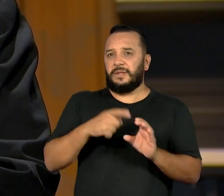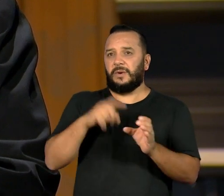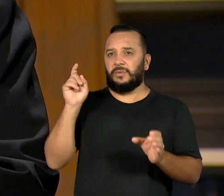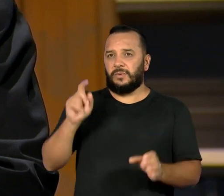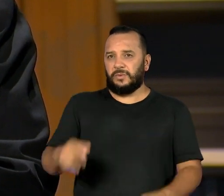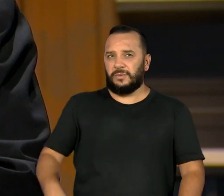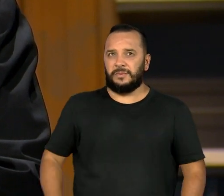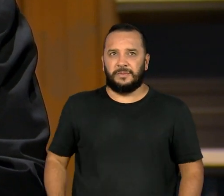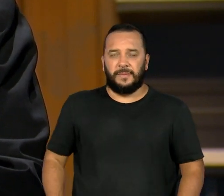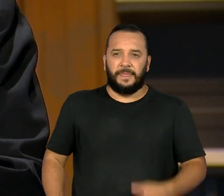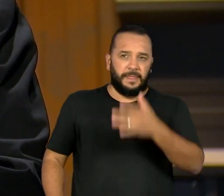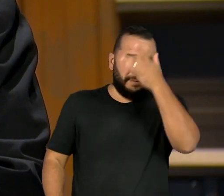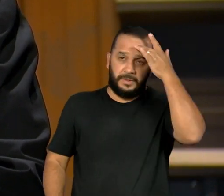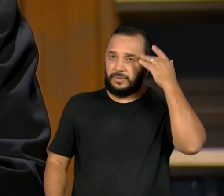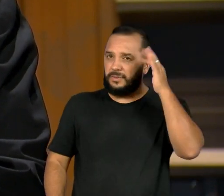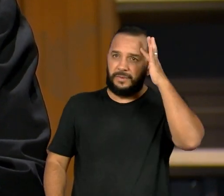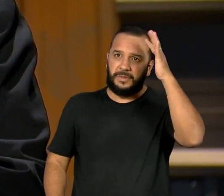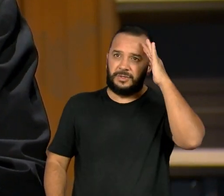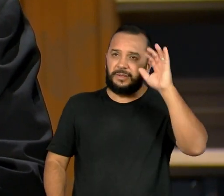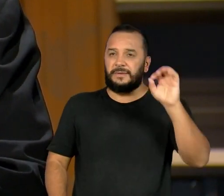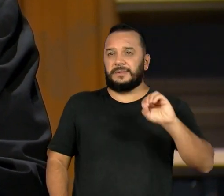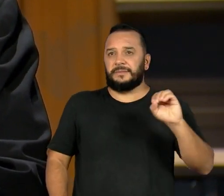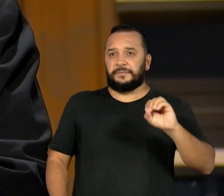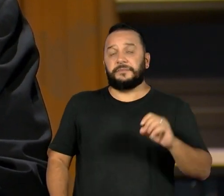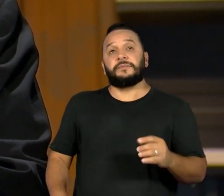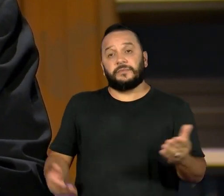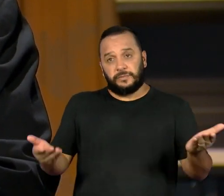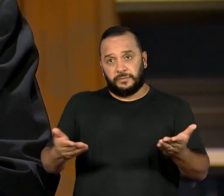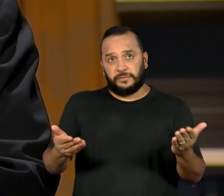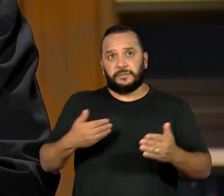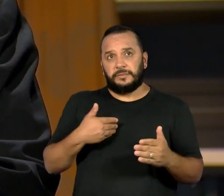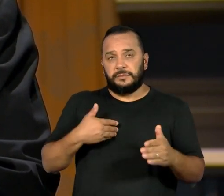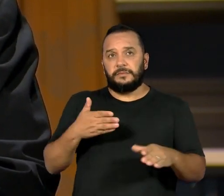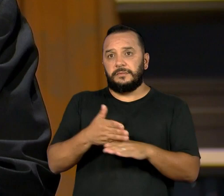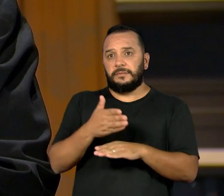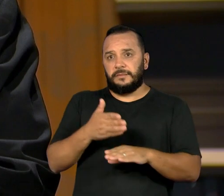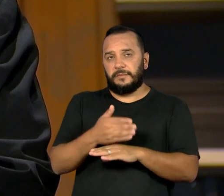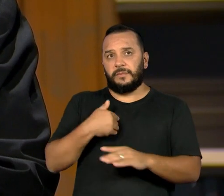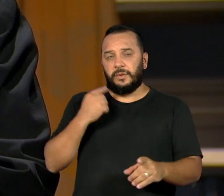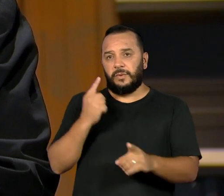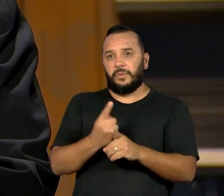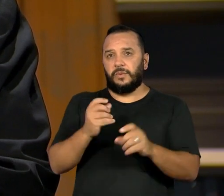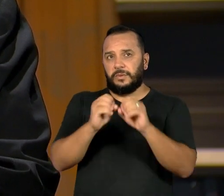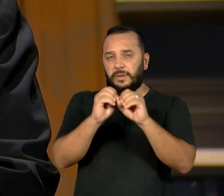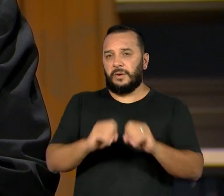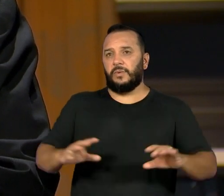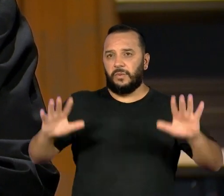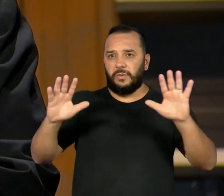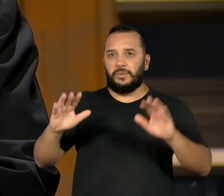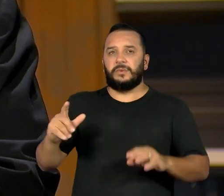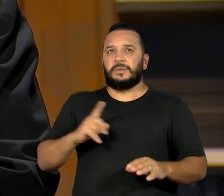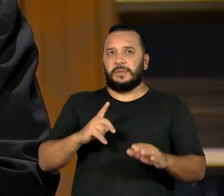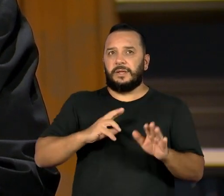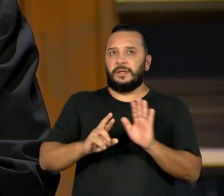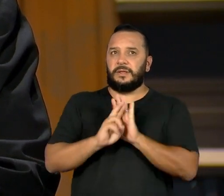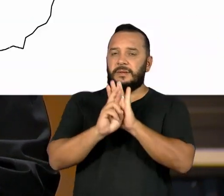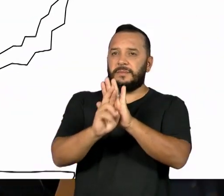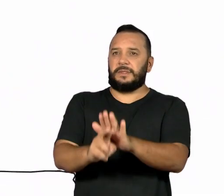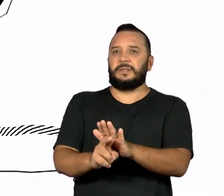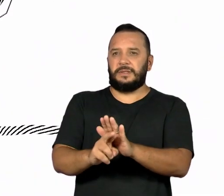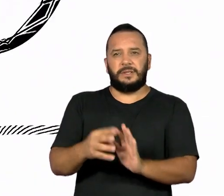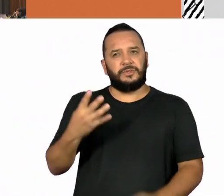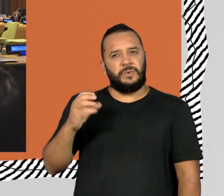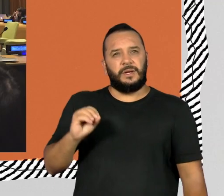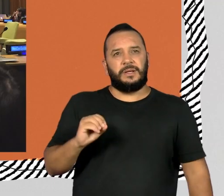Não era concebível. Né? Hoje, eu participei por exemplo, de um encontro na ONU com representantes de mais de